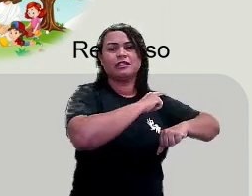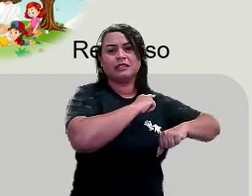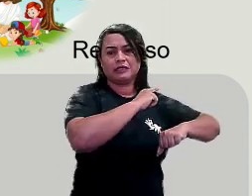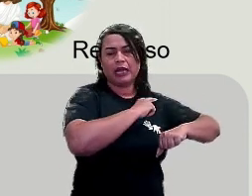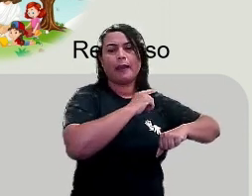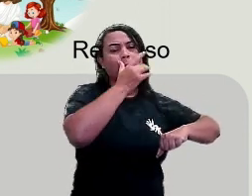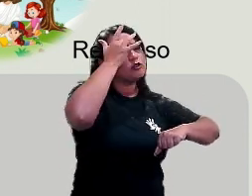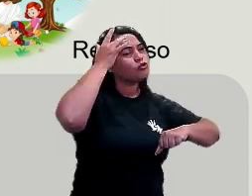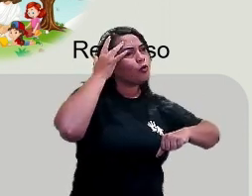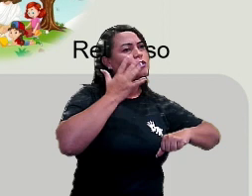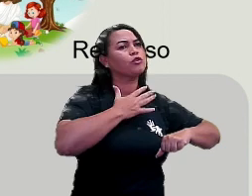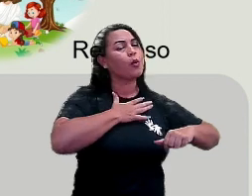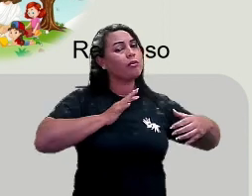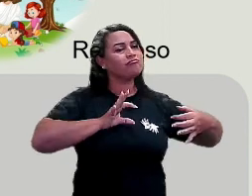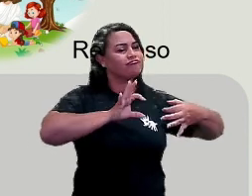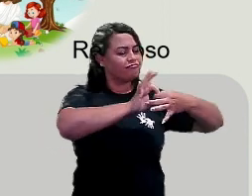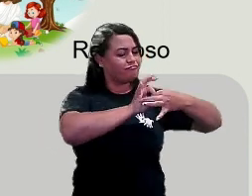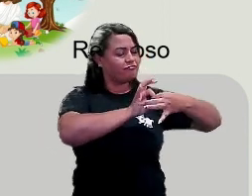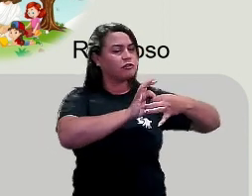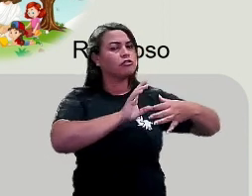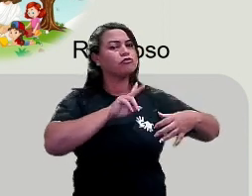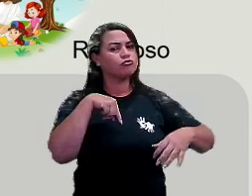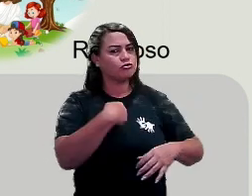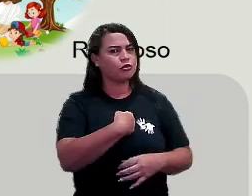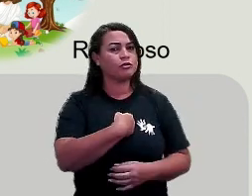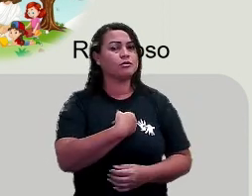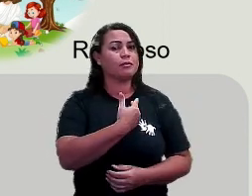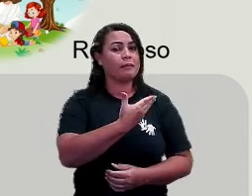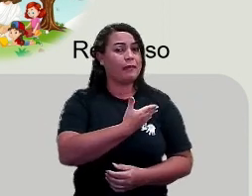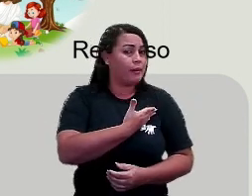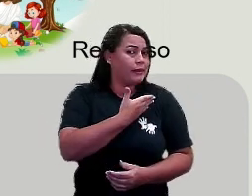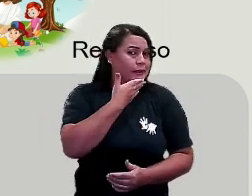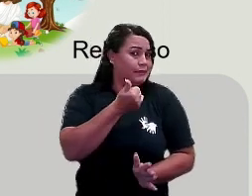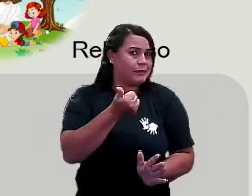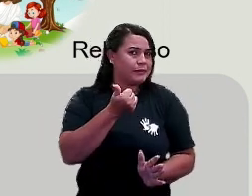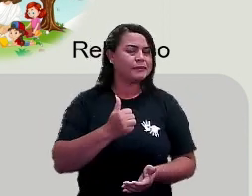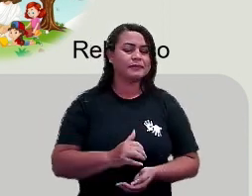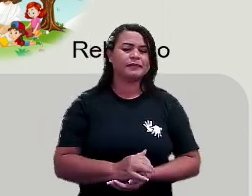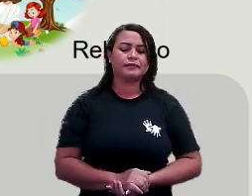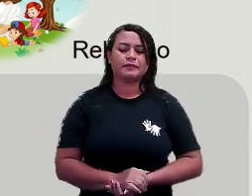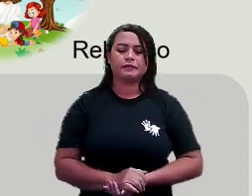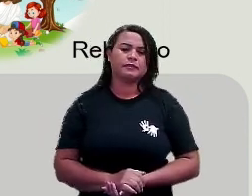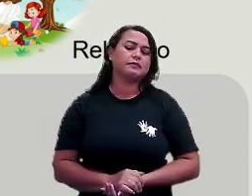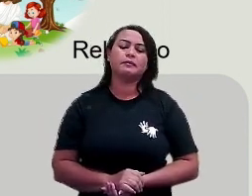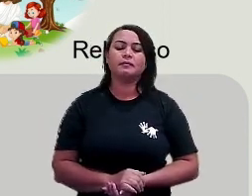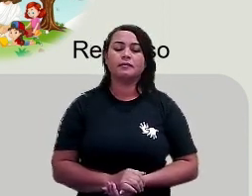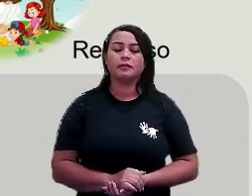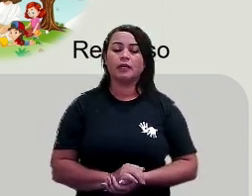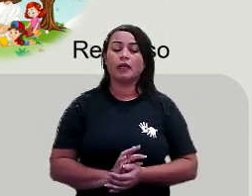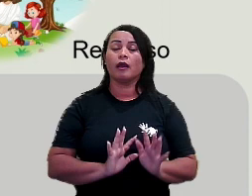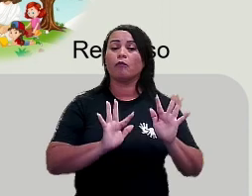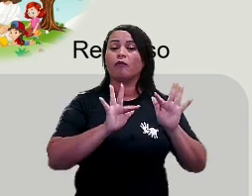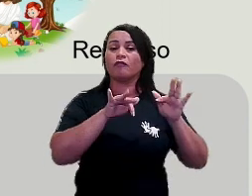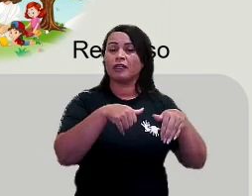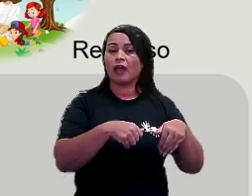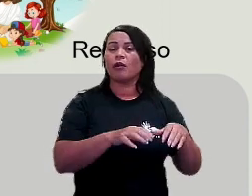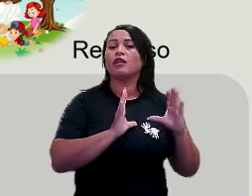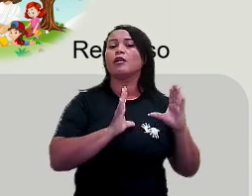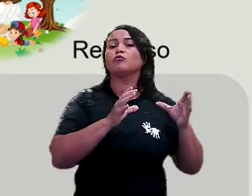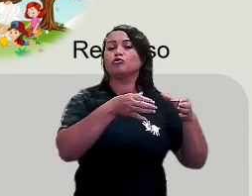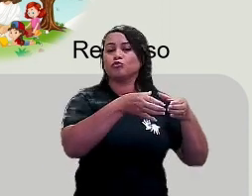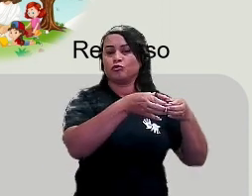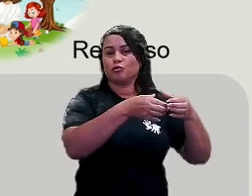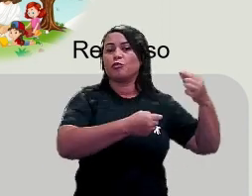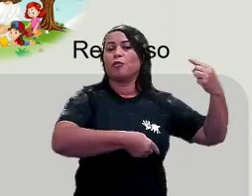possuímos ligações. São os nossos melhores amigos, bem dizer. E por último, o